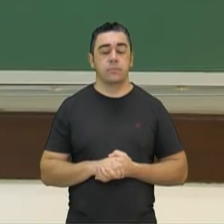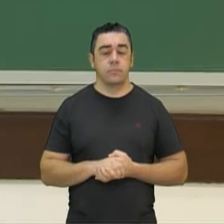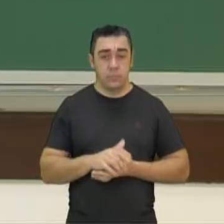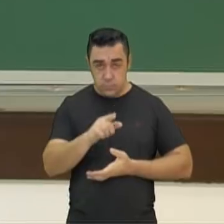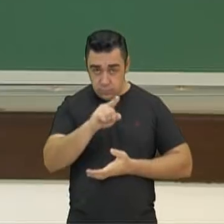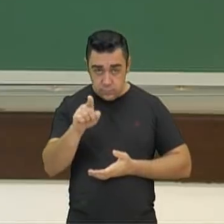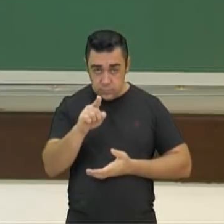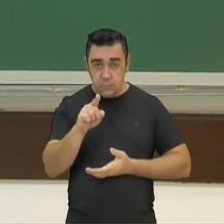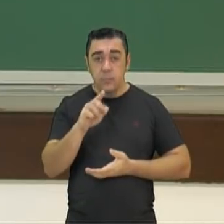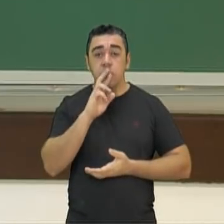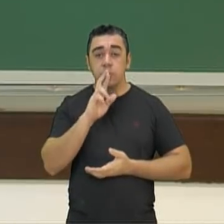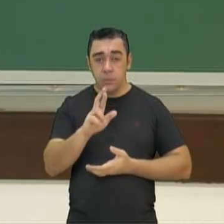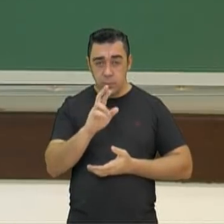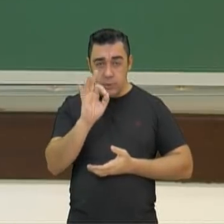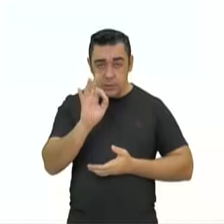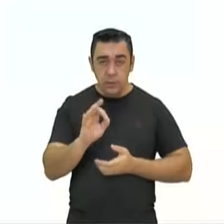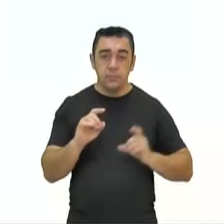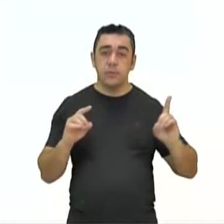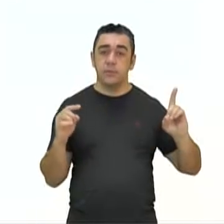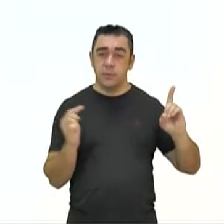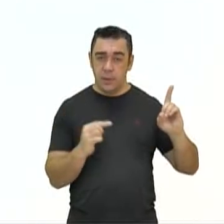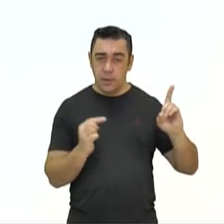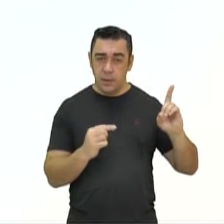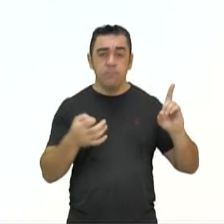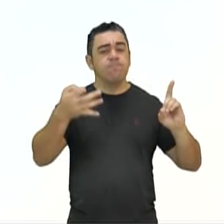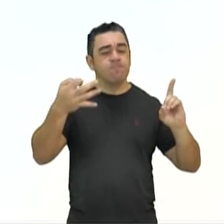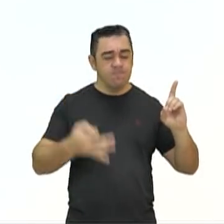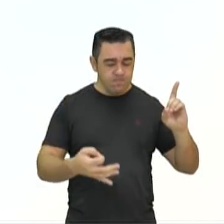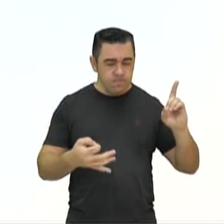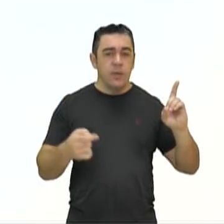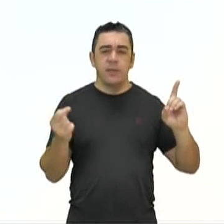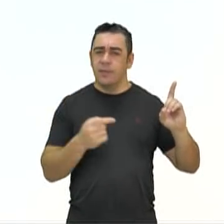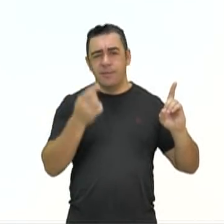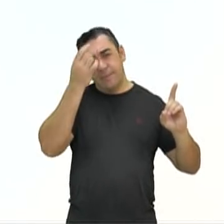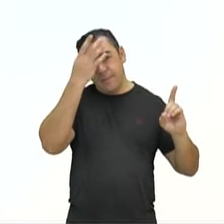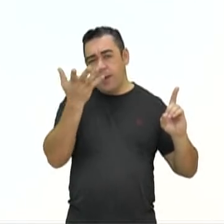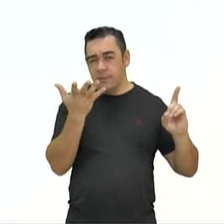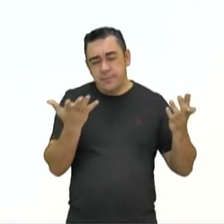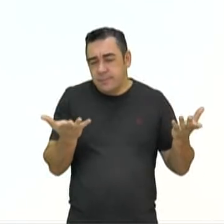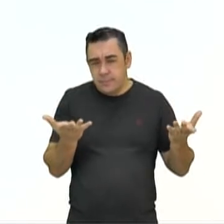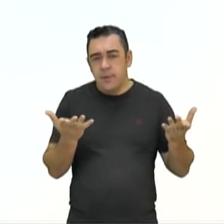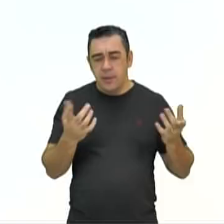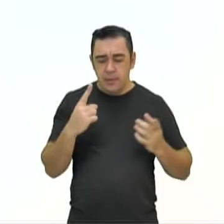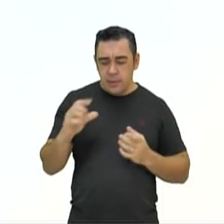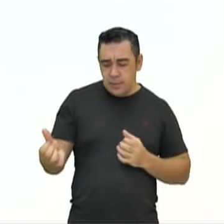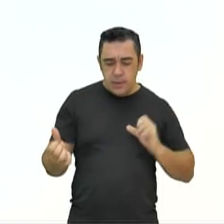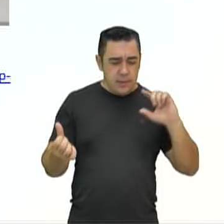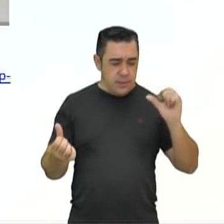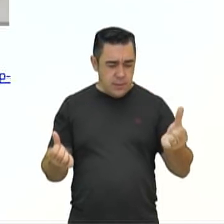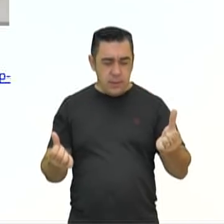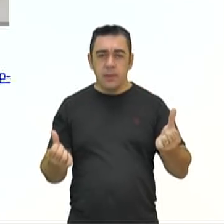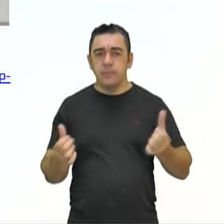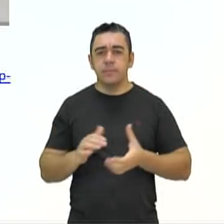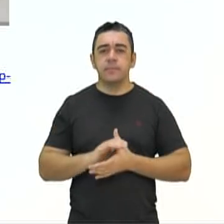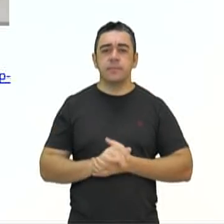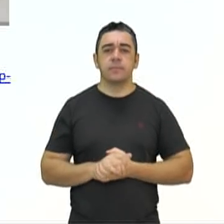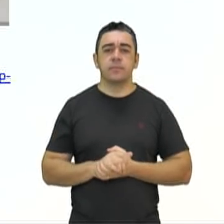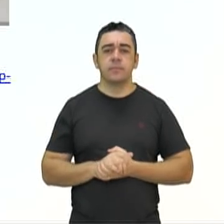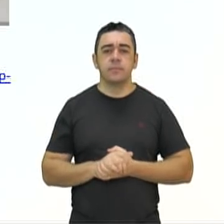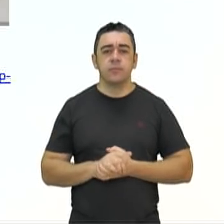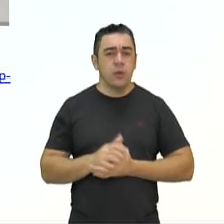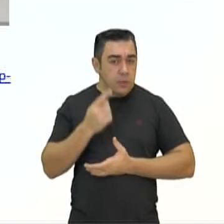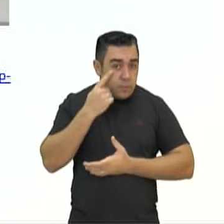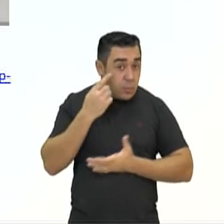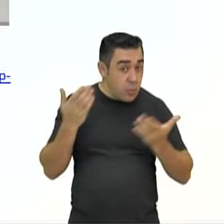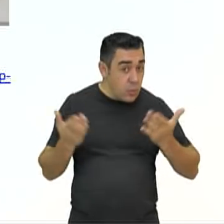Quem colocou a alternativa? D. Está certo. Essa era bem fácil, não tinha como errar, né? 16 peças para cada jogador. O que nós